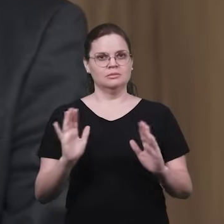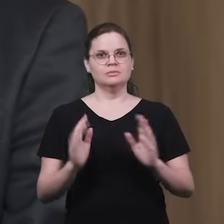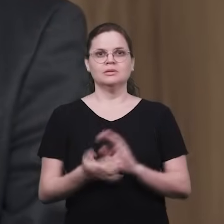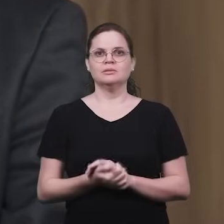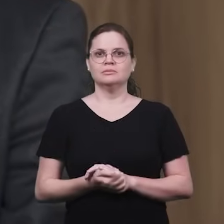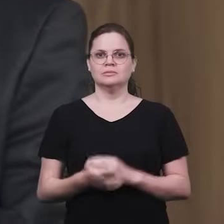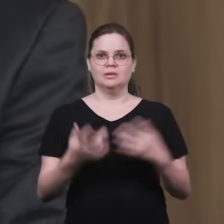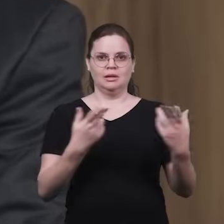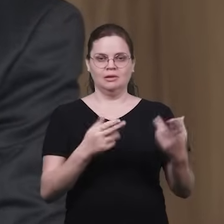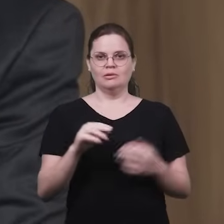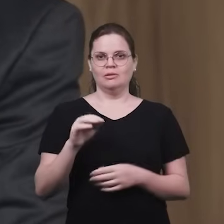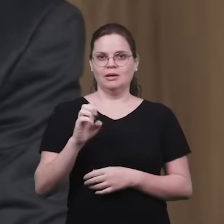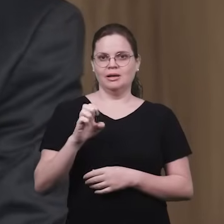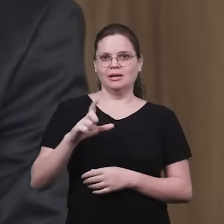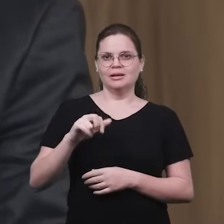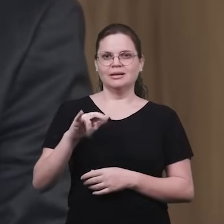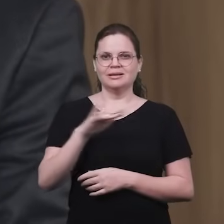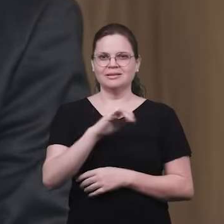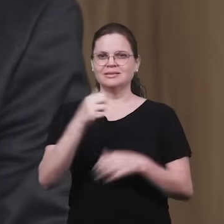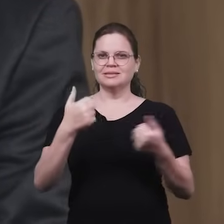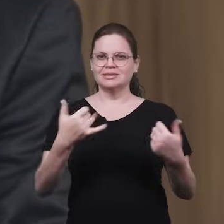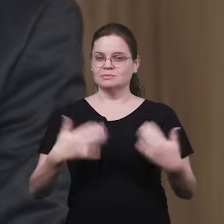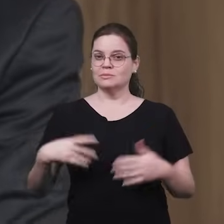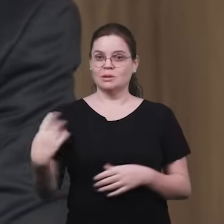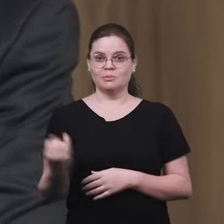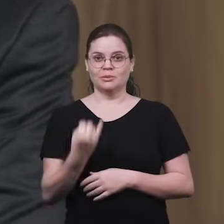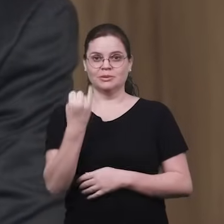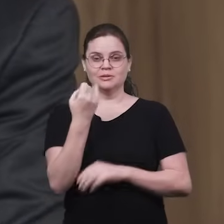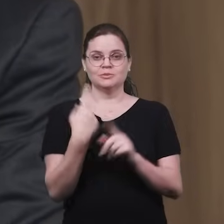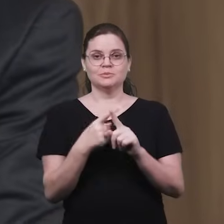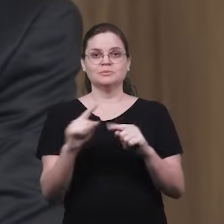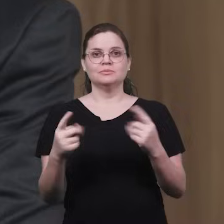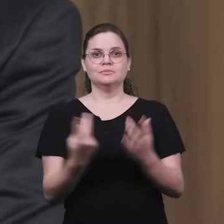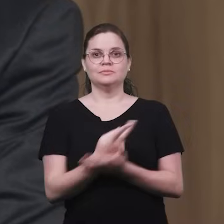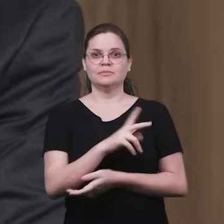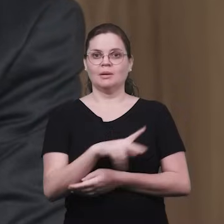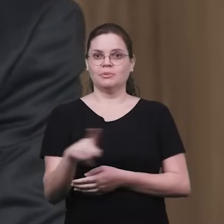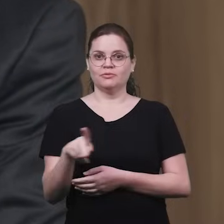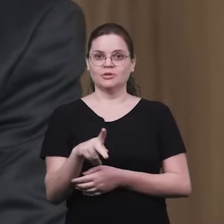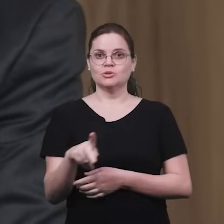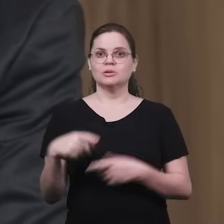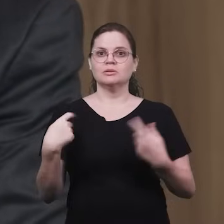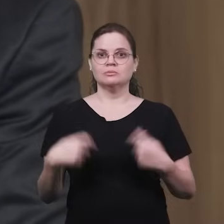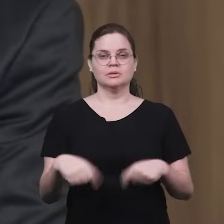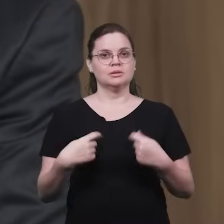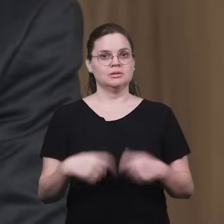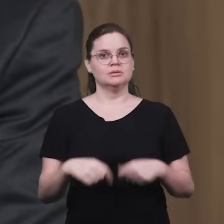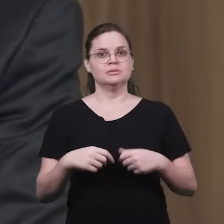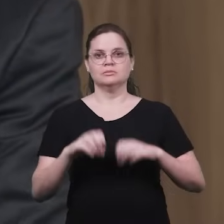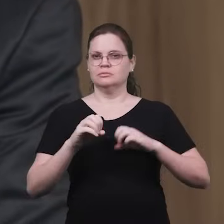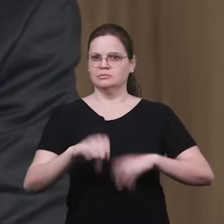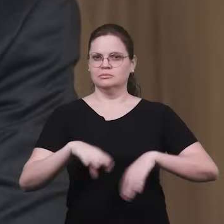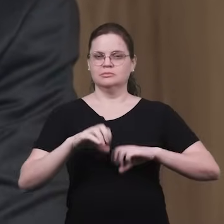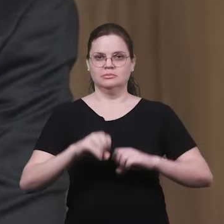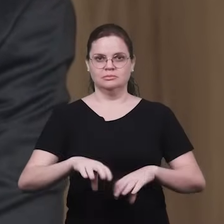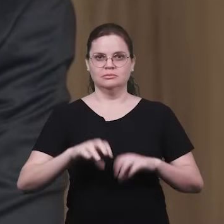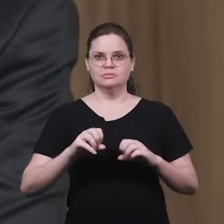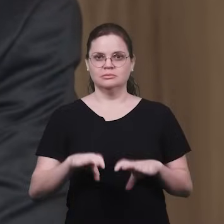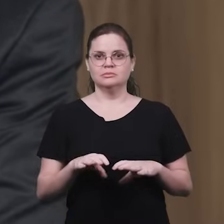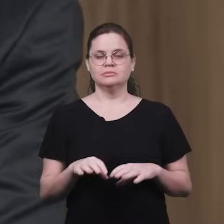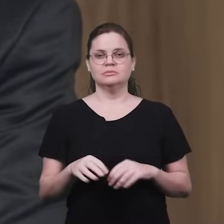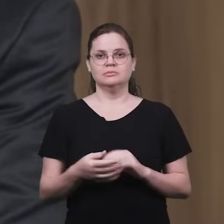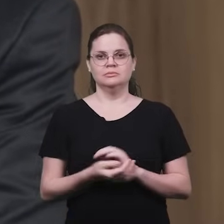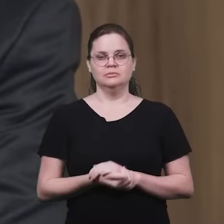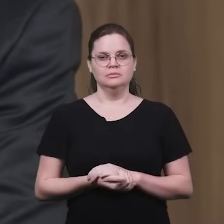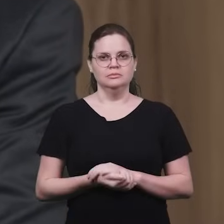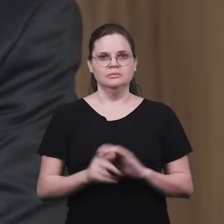Eliane falou é importantíssimo, porque as professoras têm de conduzir de tal forma que a